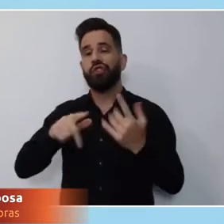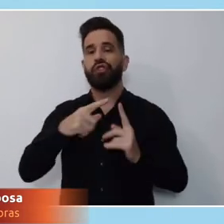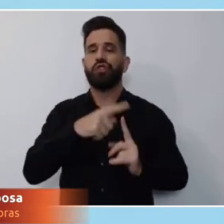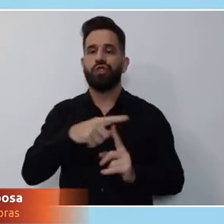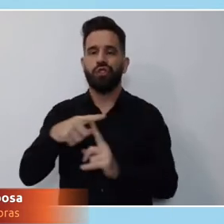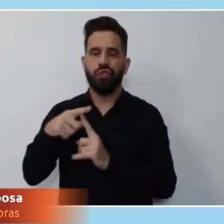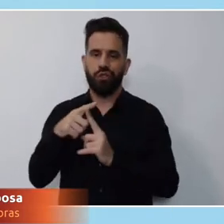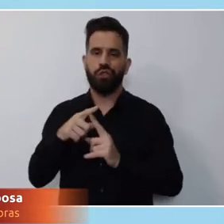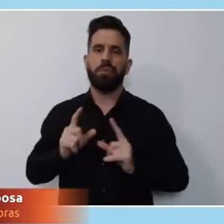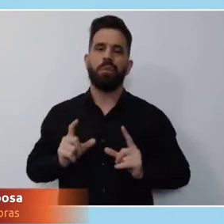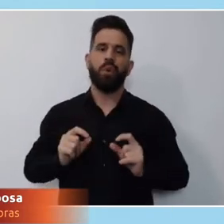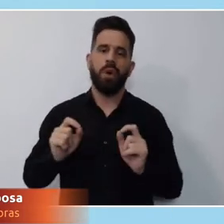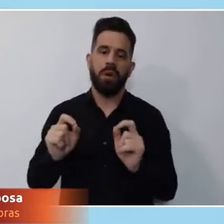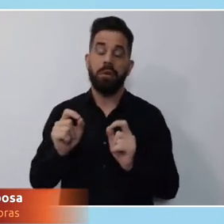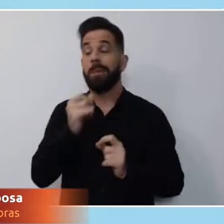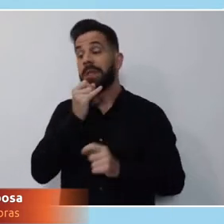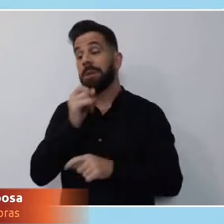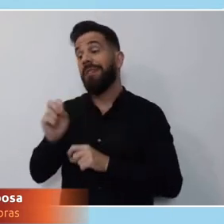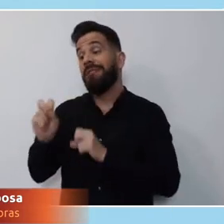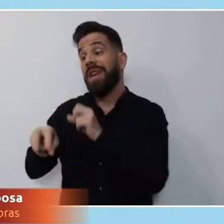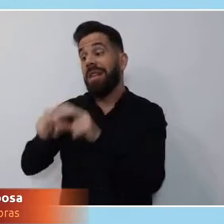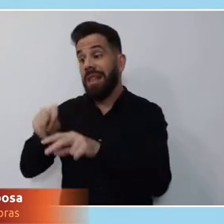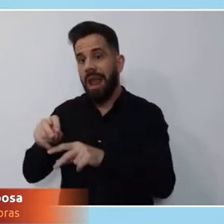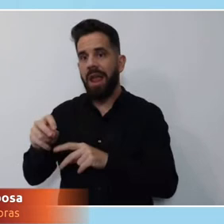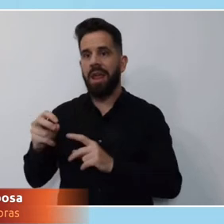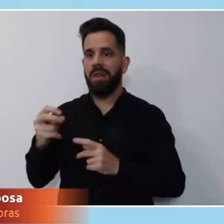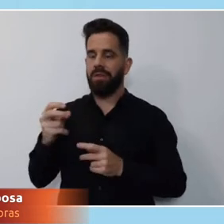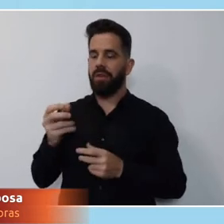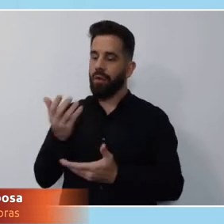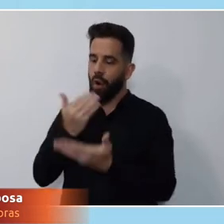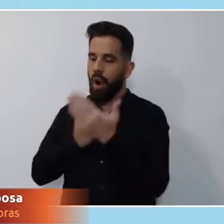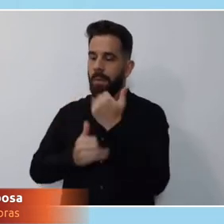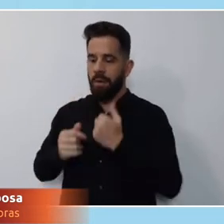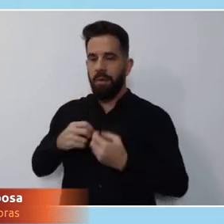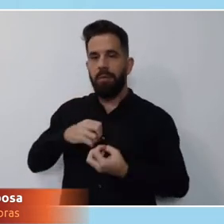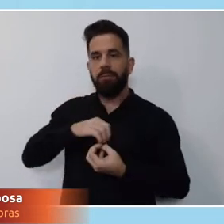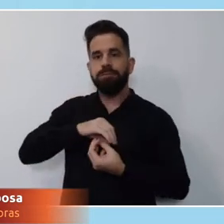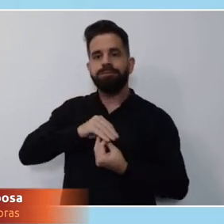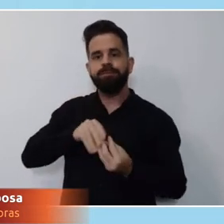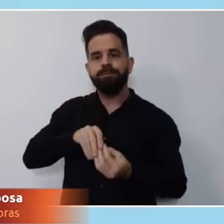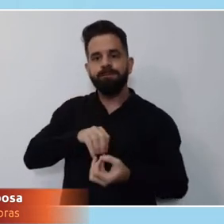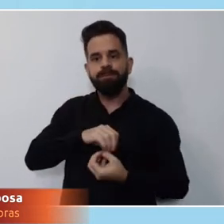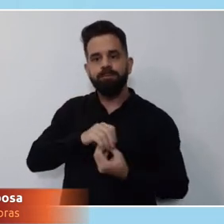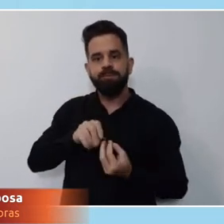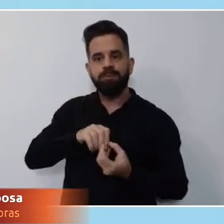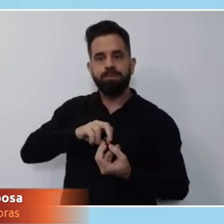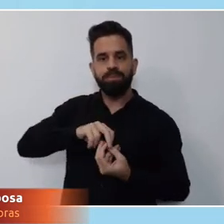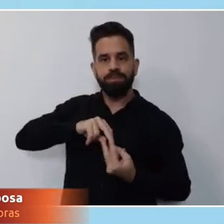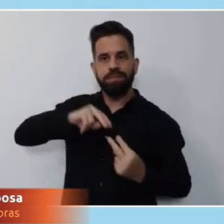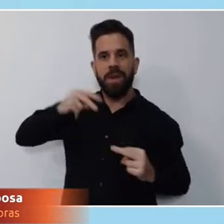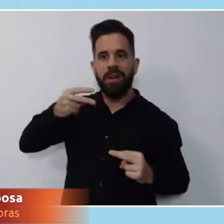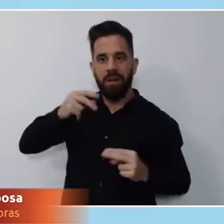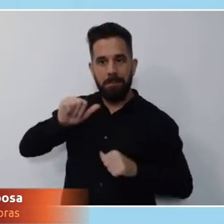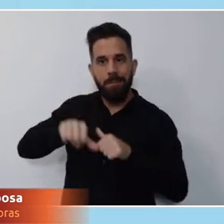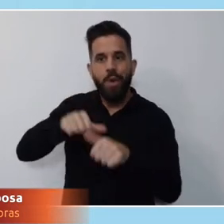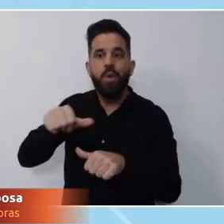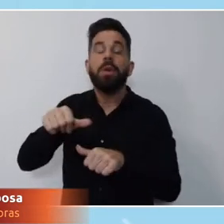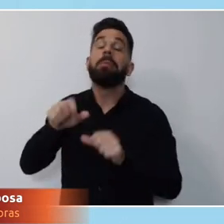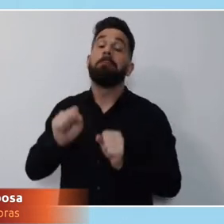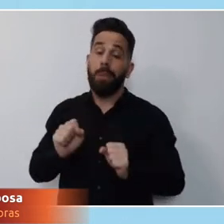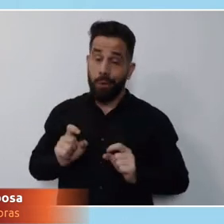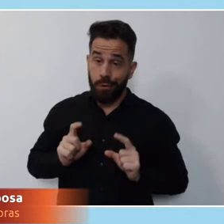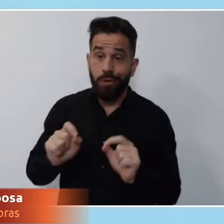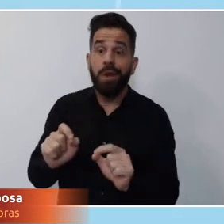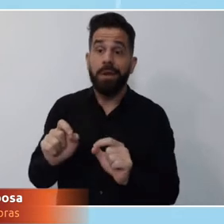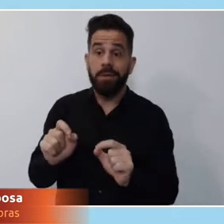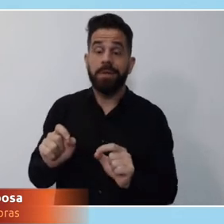o agrotóxico, ao longo do tempo, em pequenas quantidades, pode alterar o material genético e ocasionar essa doença. E aí,